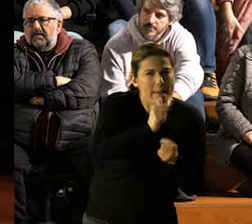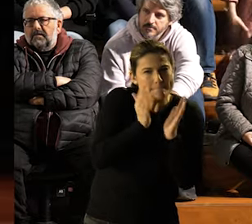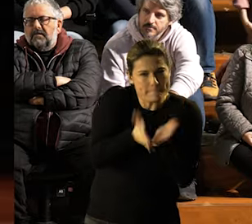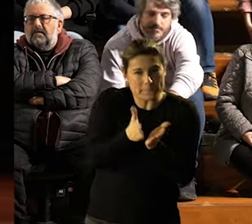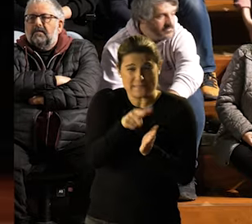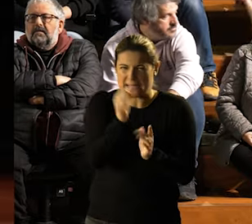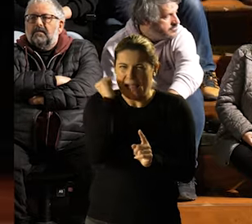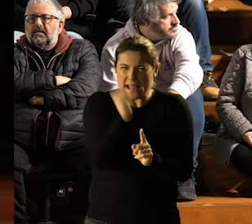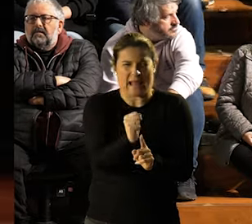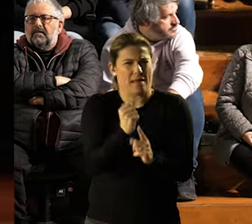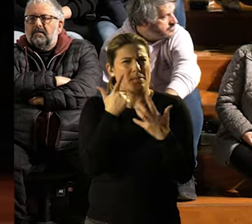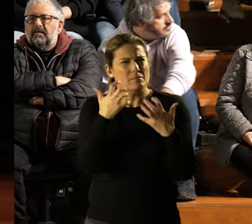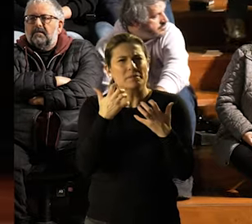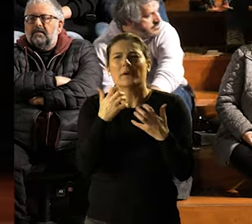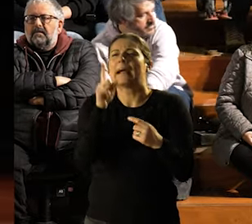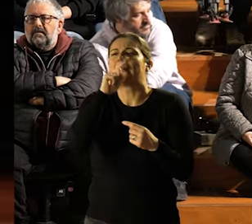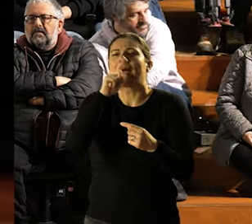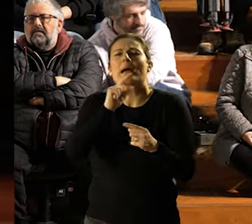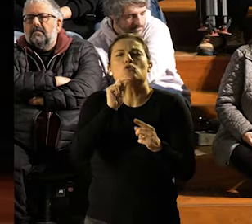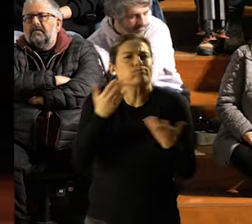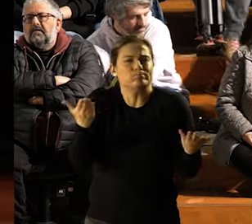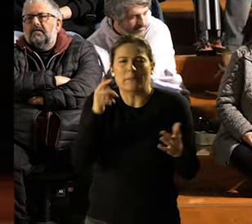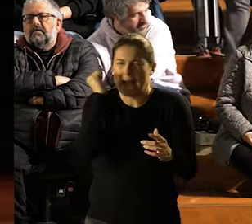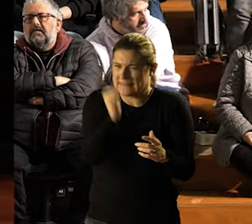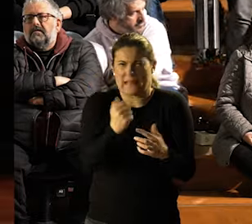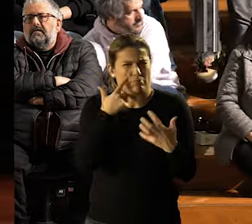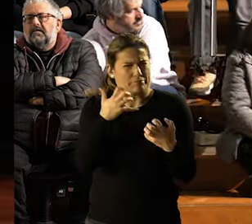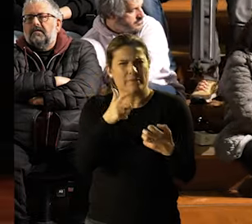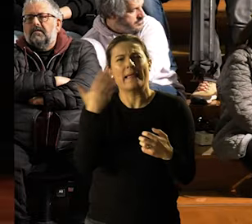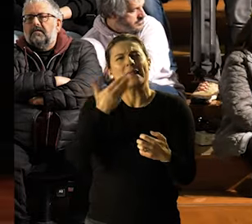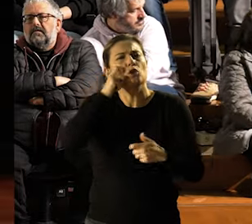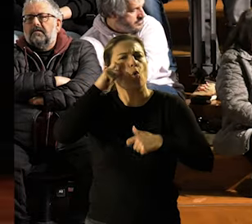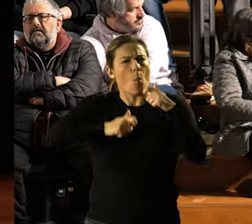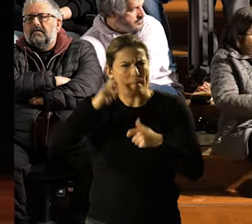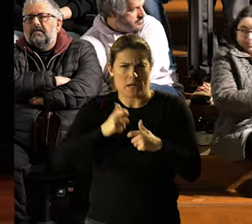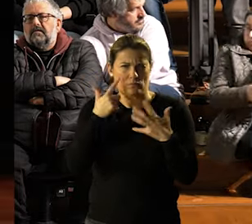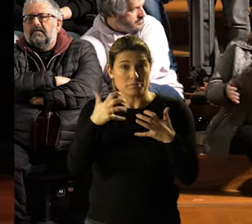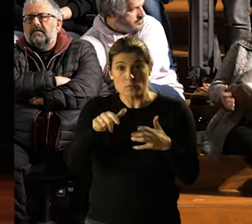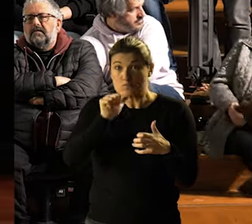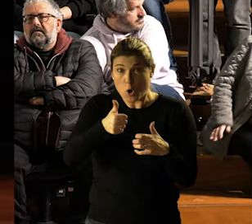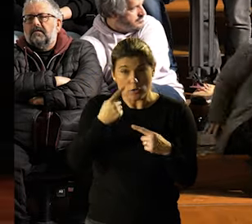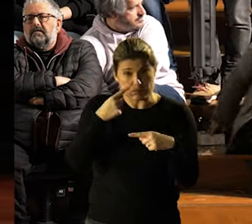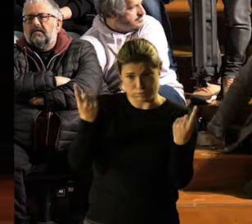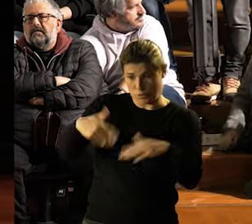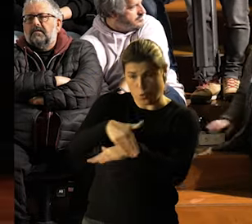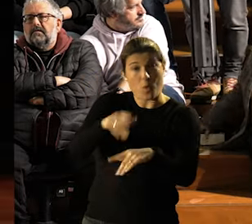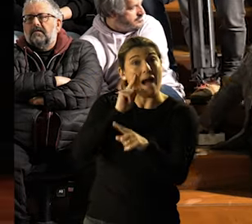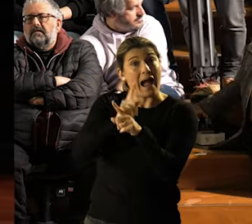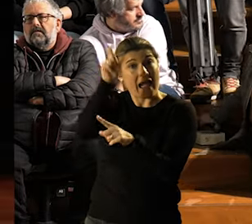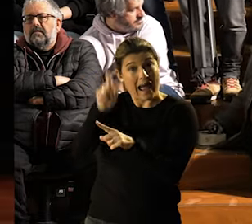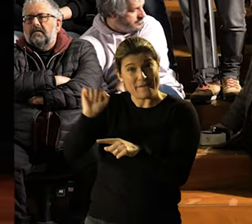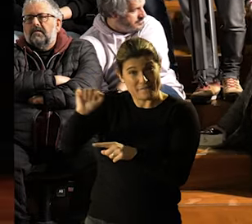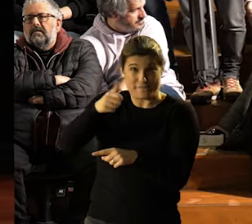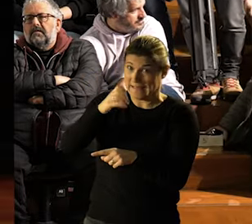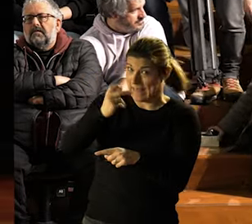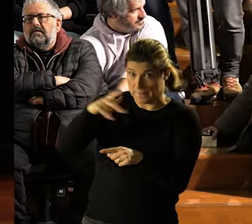este crime sem nome este ataque contra os direitos humanos esta morte que saiu à Rua dos braços de Cabral das